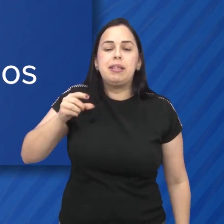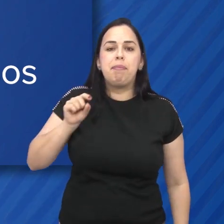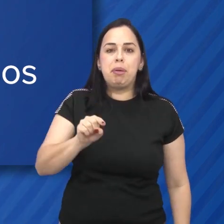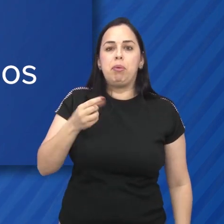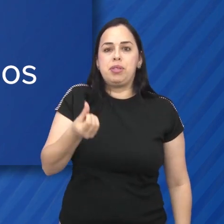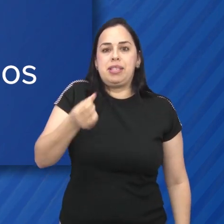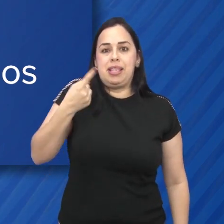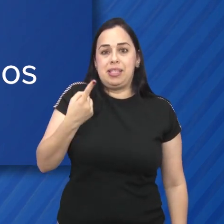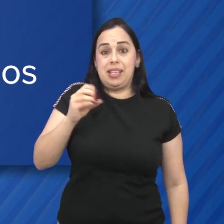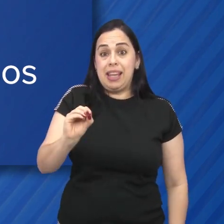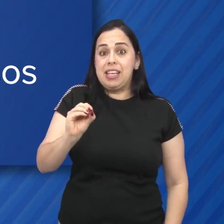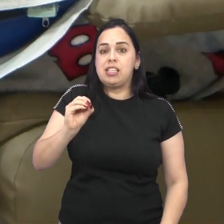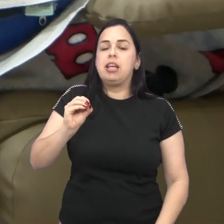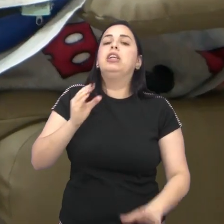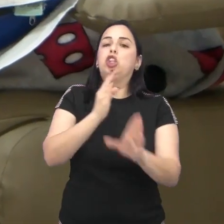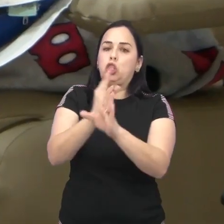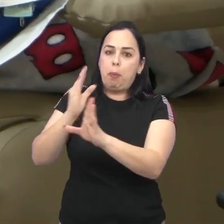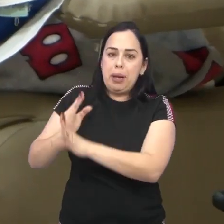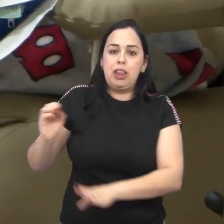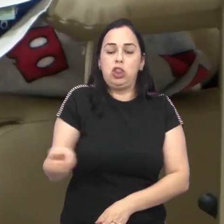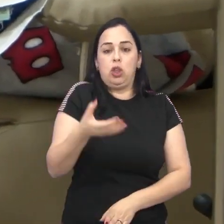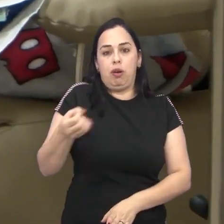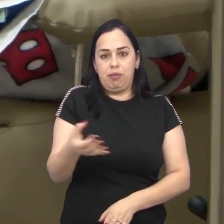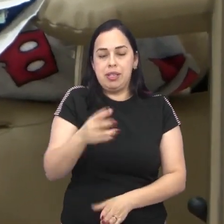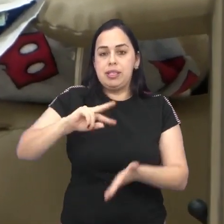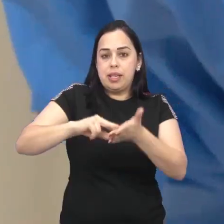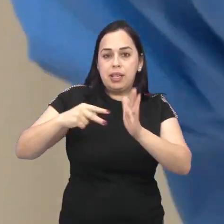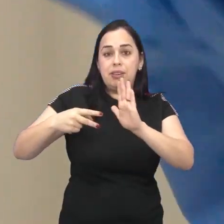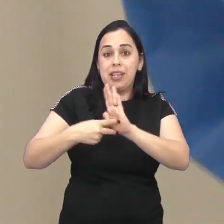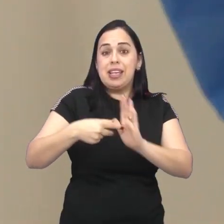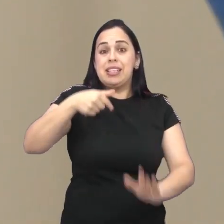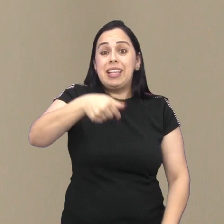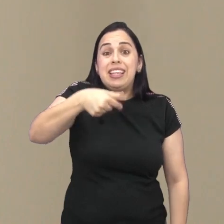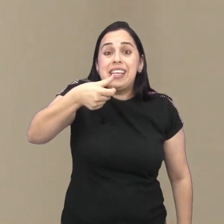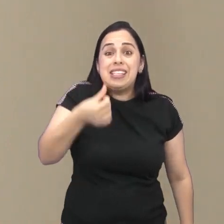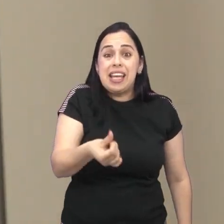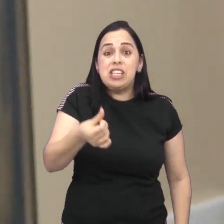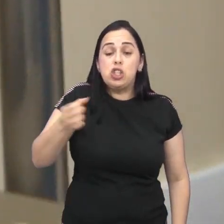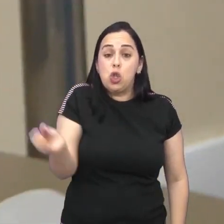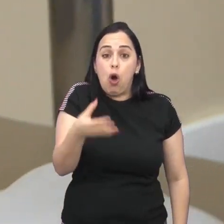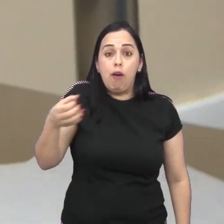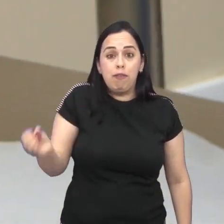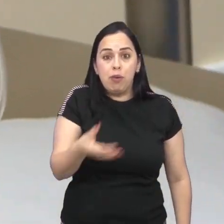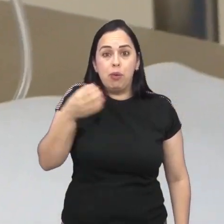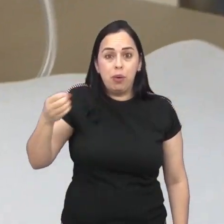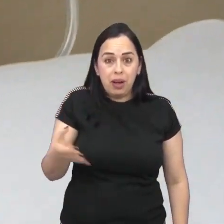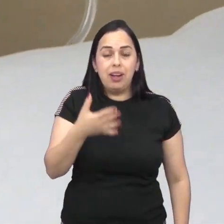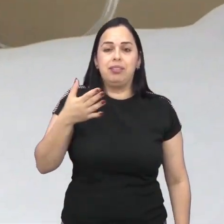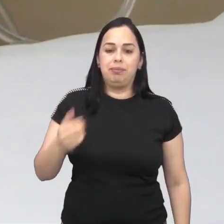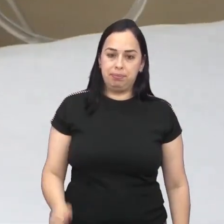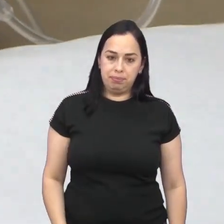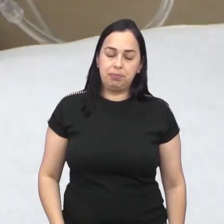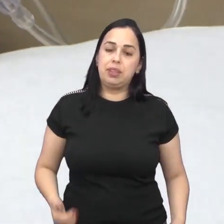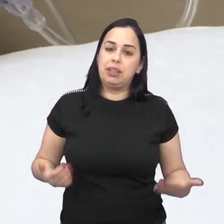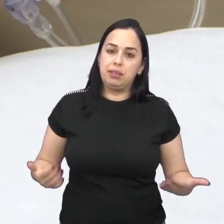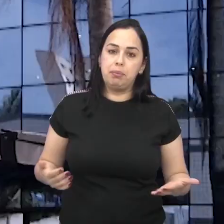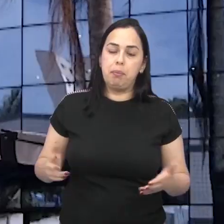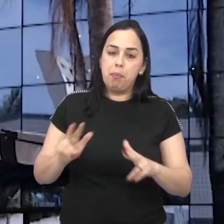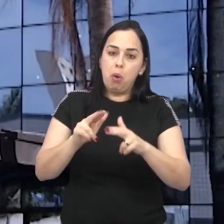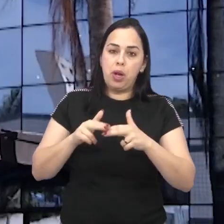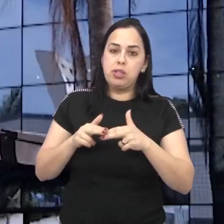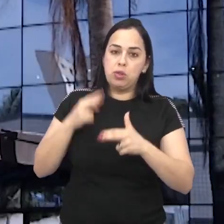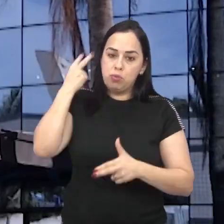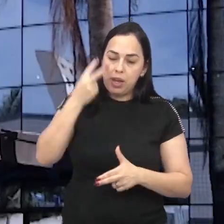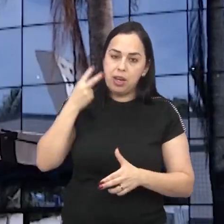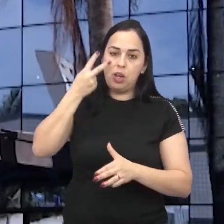73.610 casos de câncer de mama. Isso corresponde a 66 novos casos a cada 100 mil mulheres.